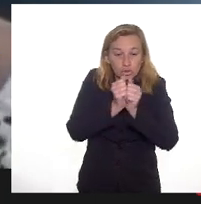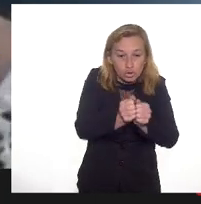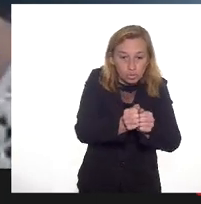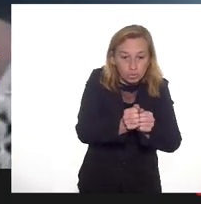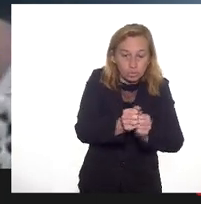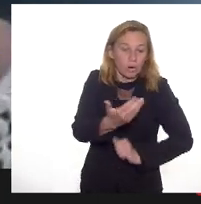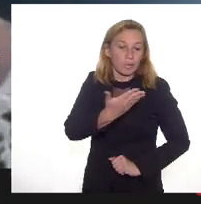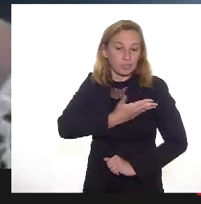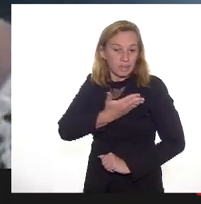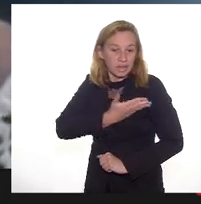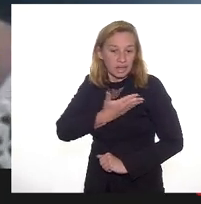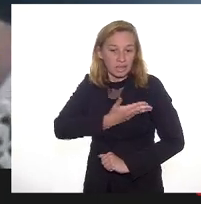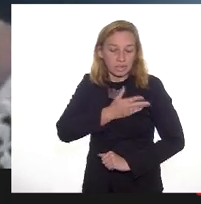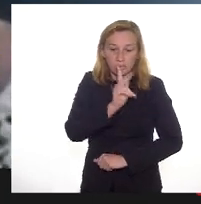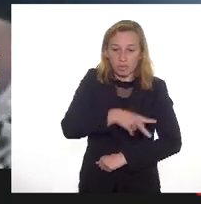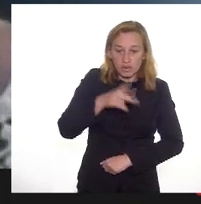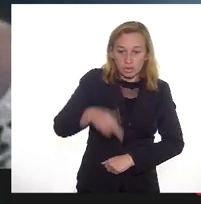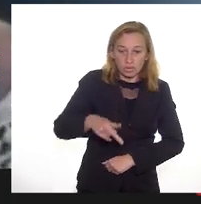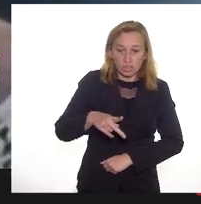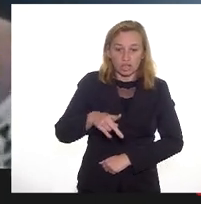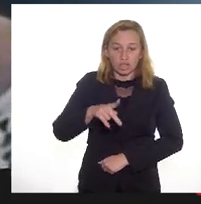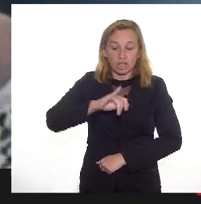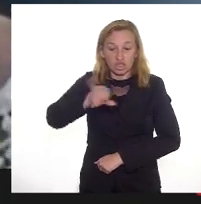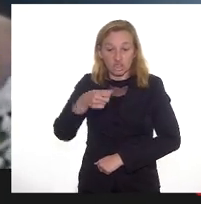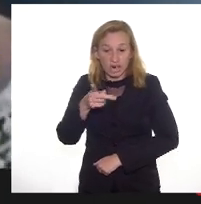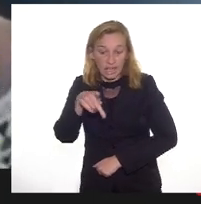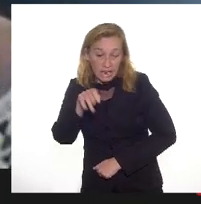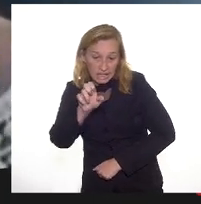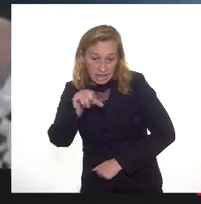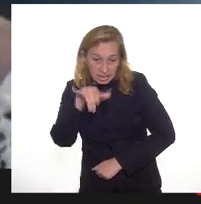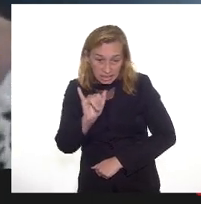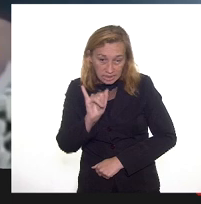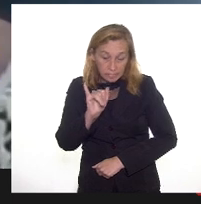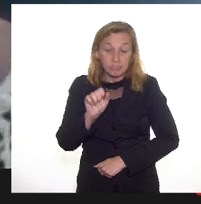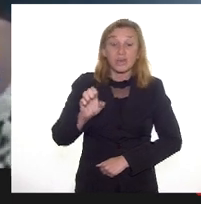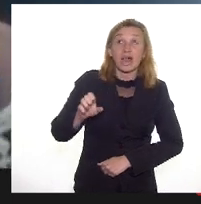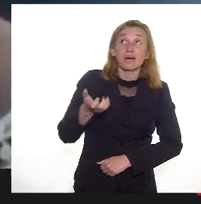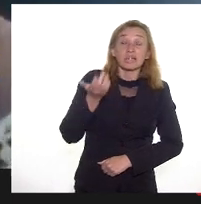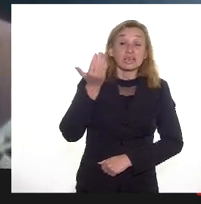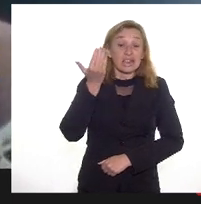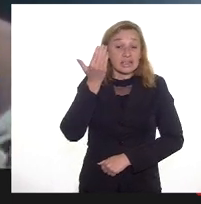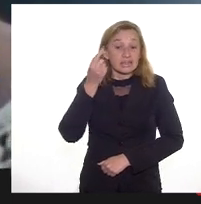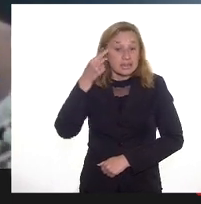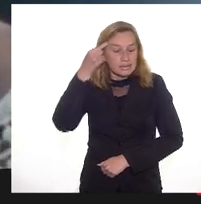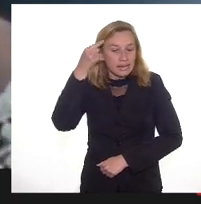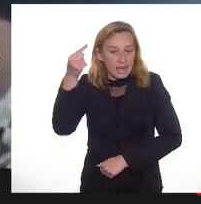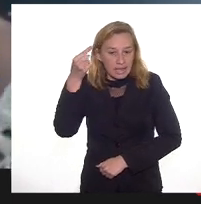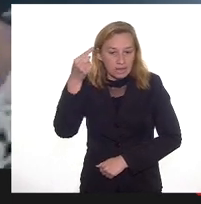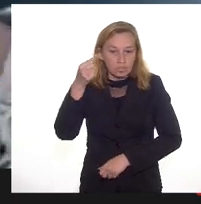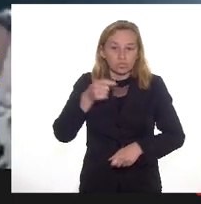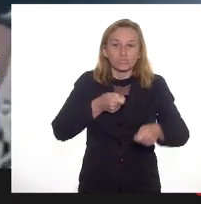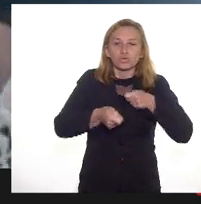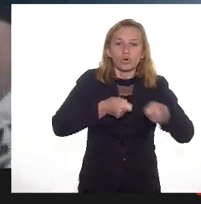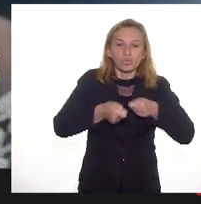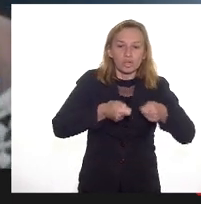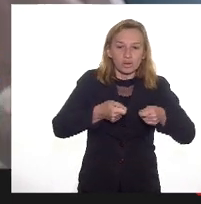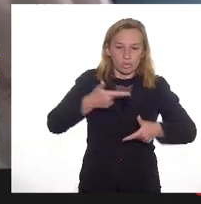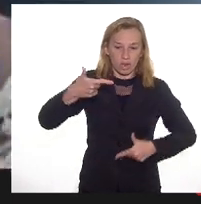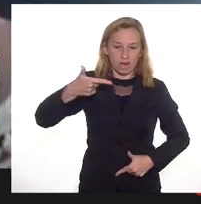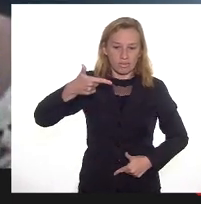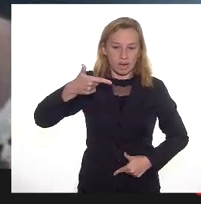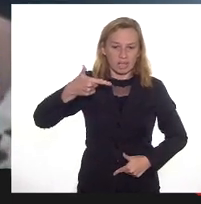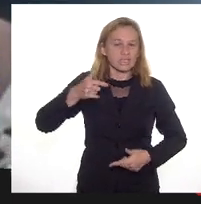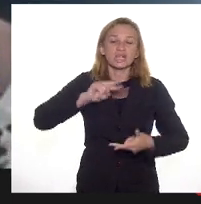querida amiga e colega, a professora Jaqueline Muniz, né, a partir da ideia de domínio armado. O que isso significa?